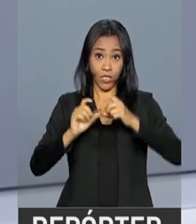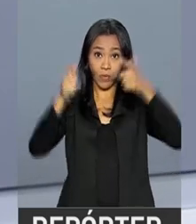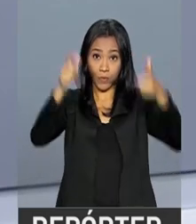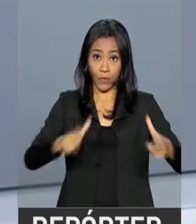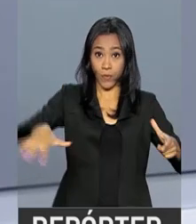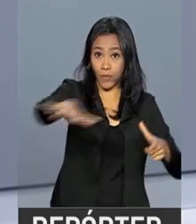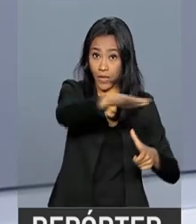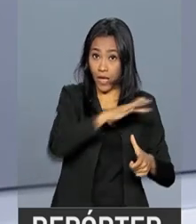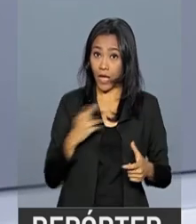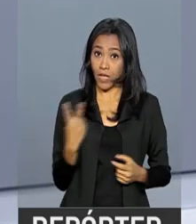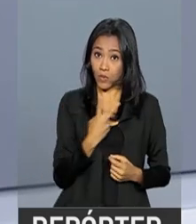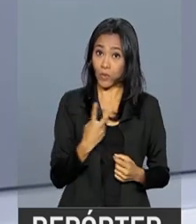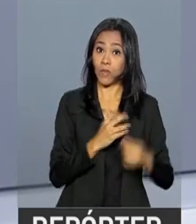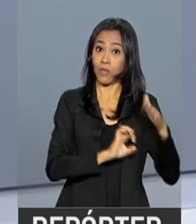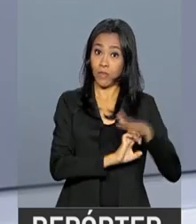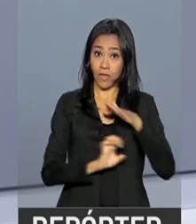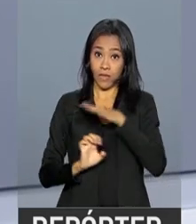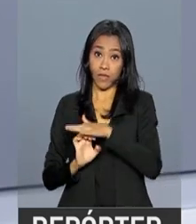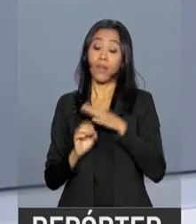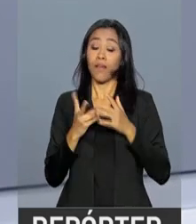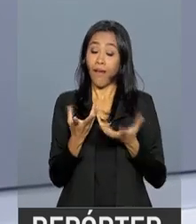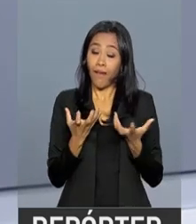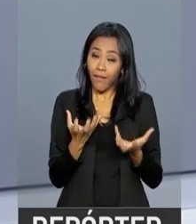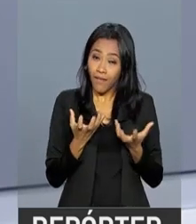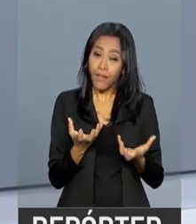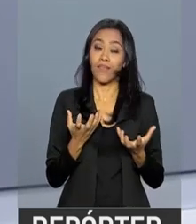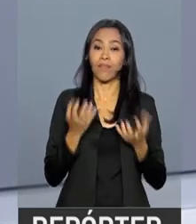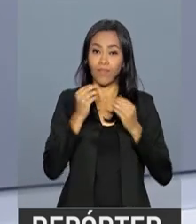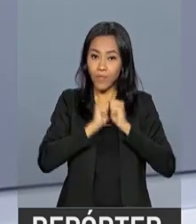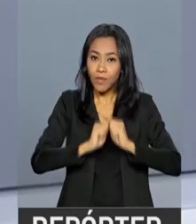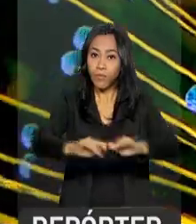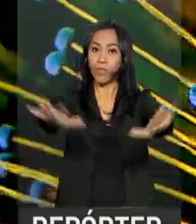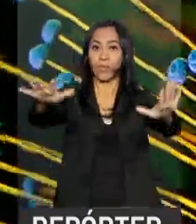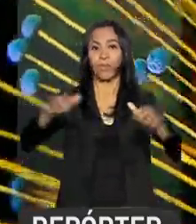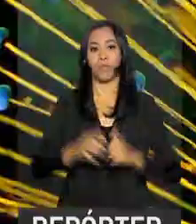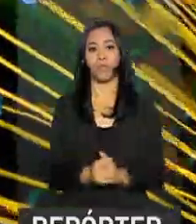quer expandir essa experiência para outras áreas de preservação